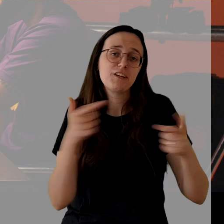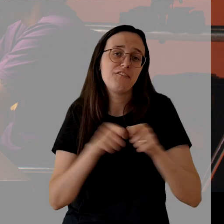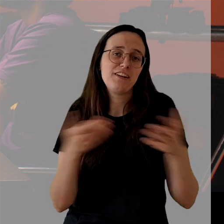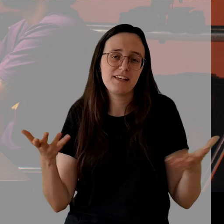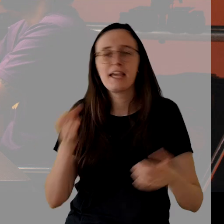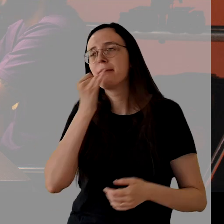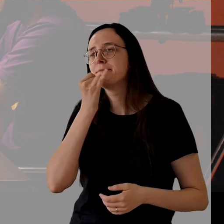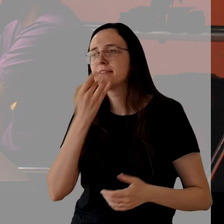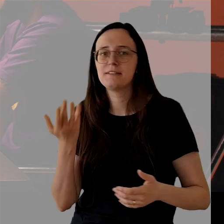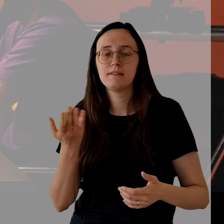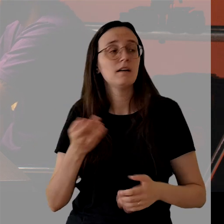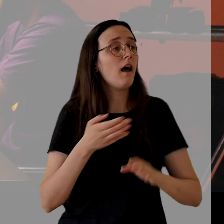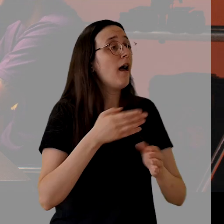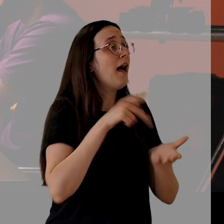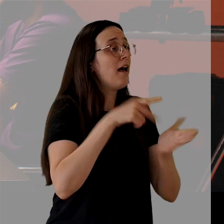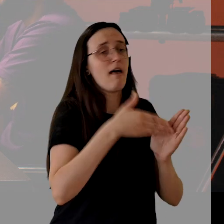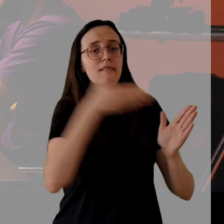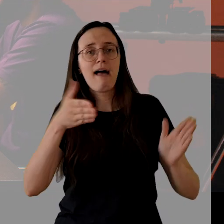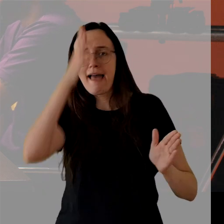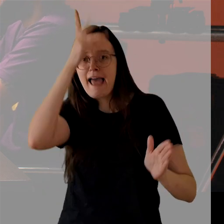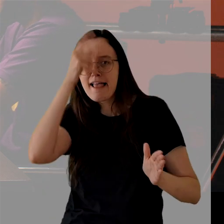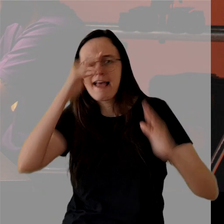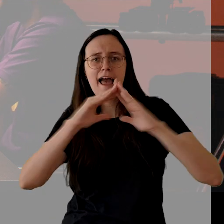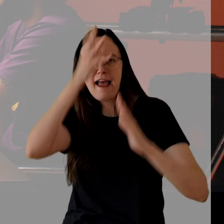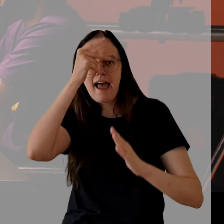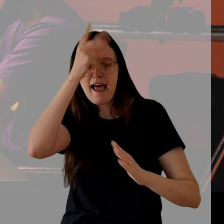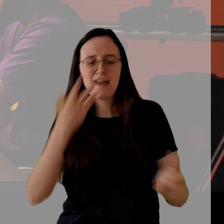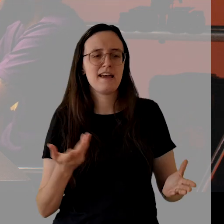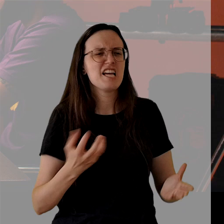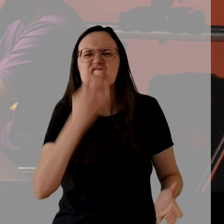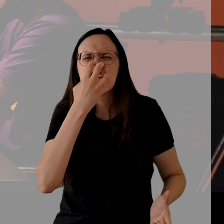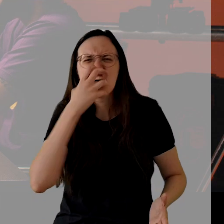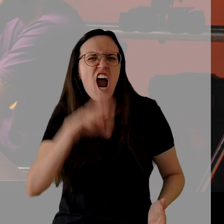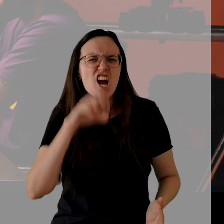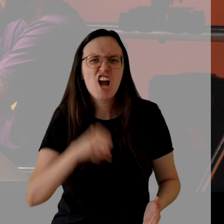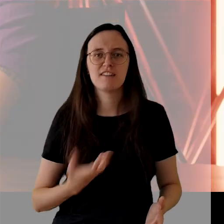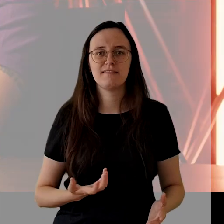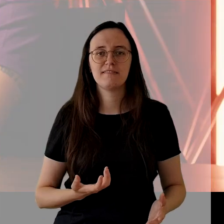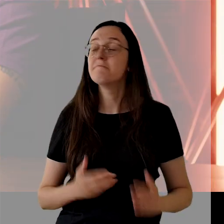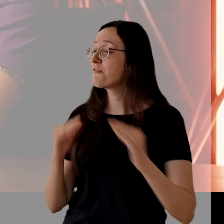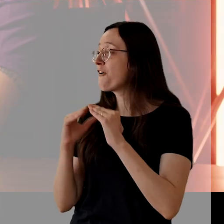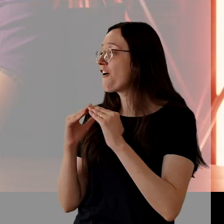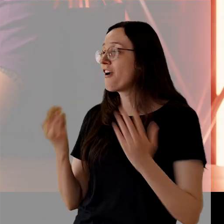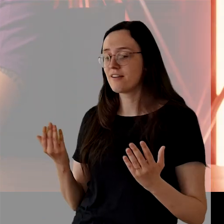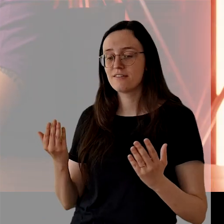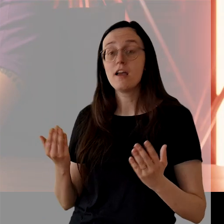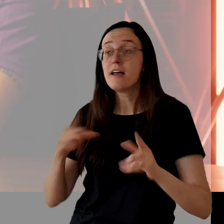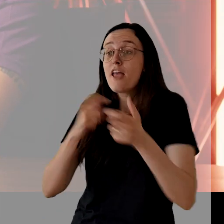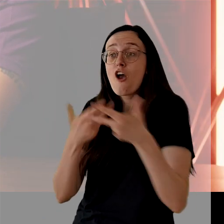do lado. Exatamente. Tem um monte de cachorro latindo. Tem muita coisa só você indo lá